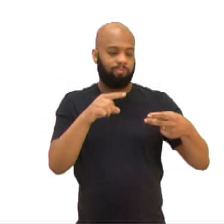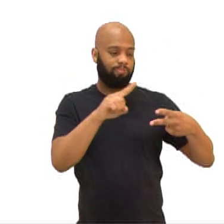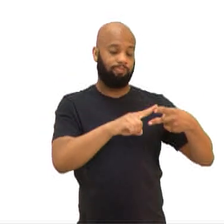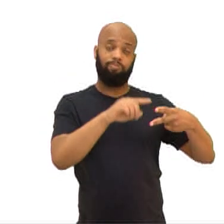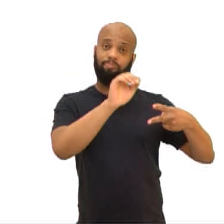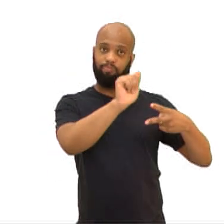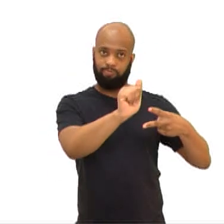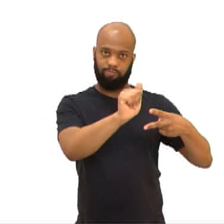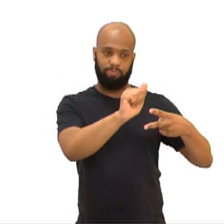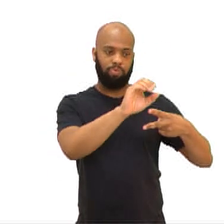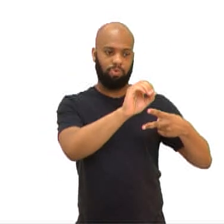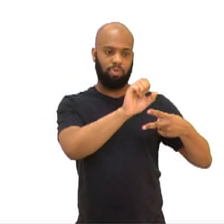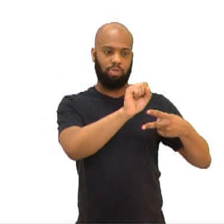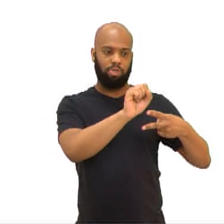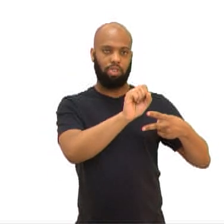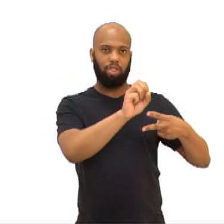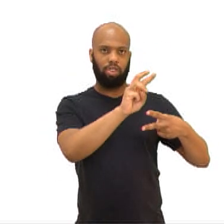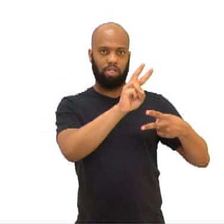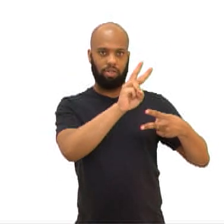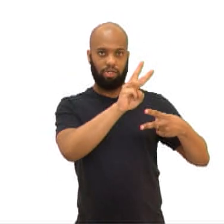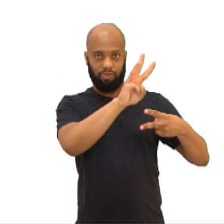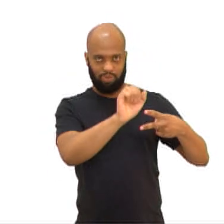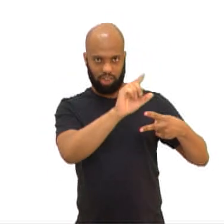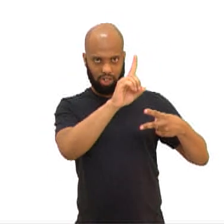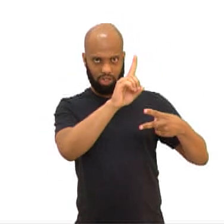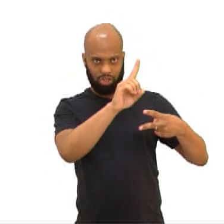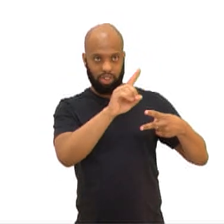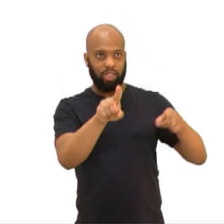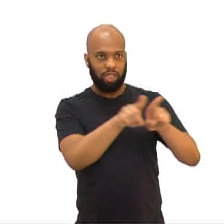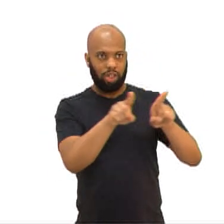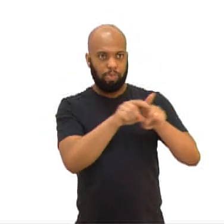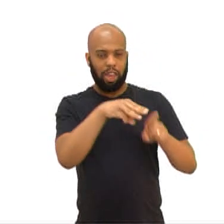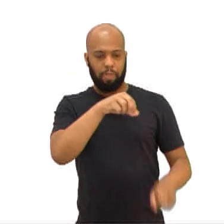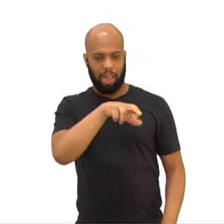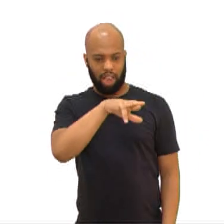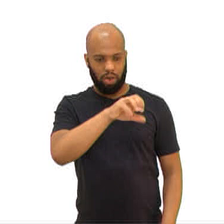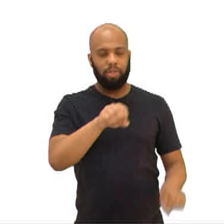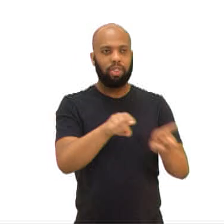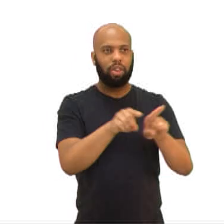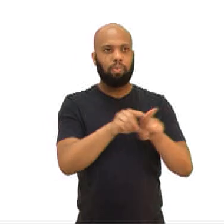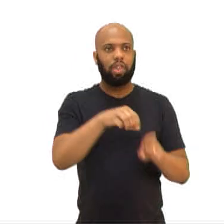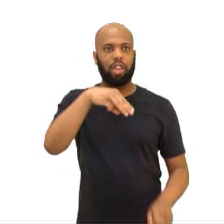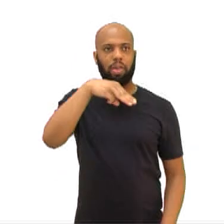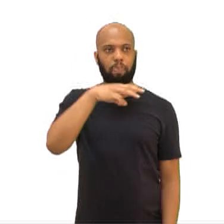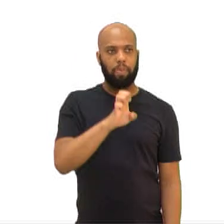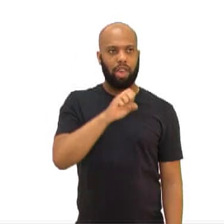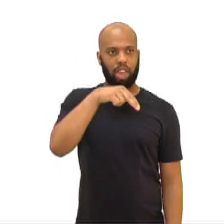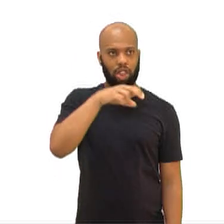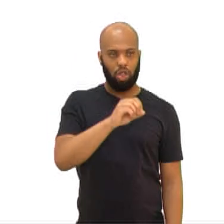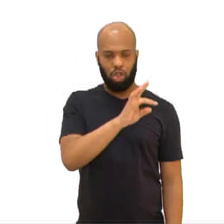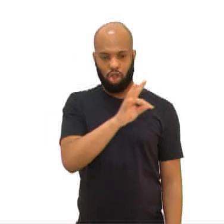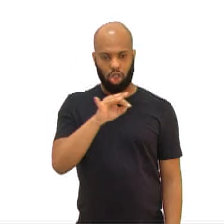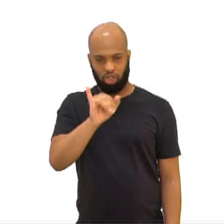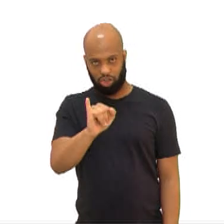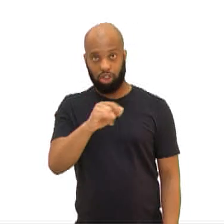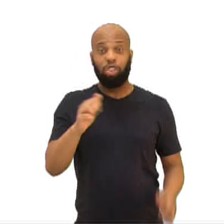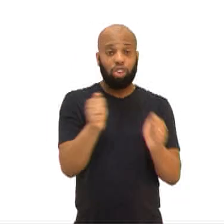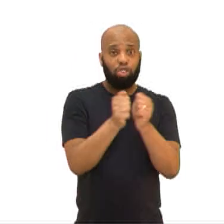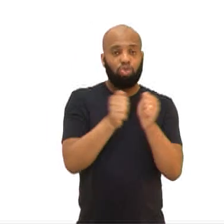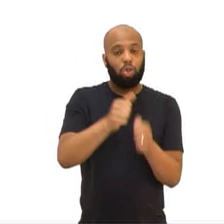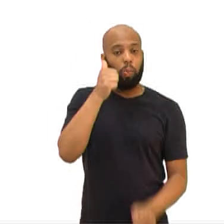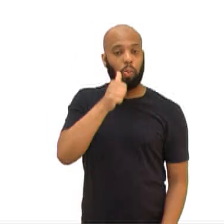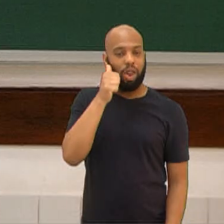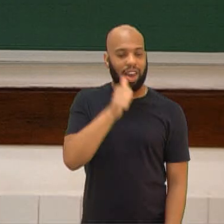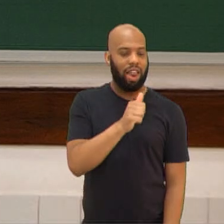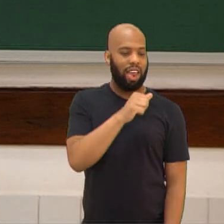A, o Oswald de Andrade, Mário de Andrade e Menotti Del Picchia. Eles foram os três que, junto com a Tarsila